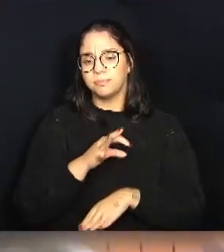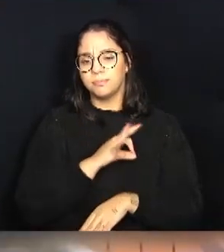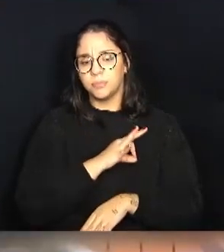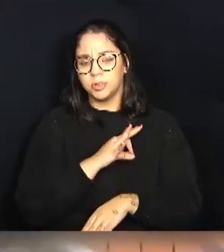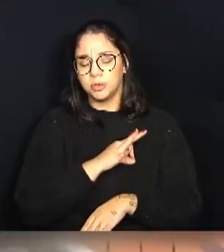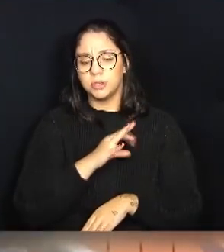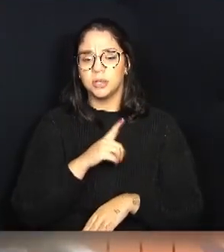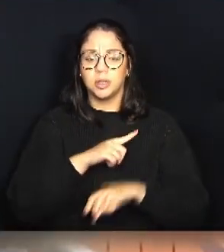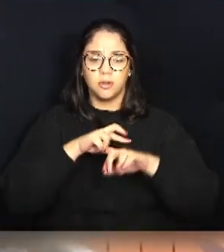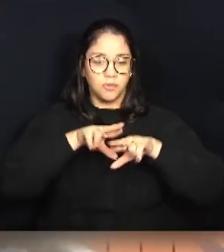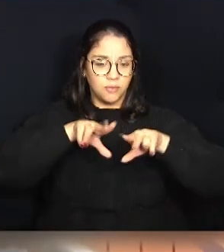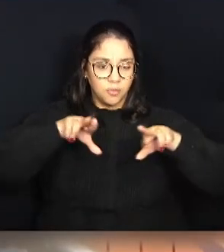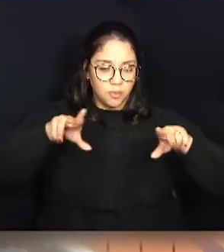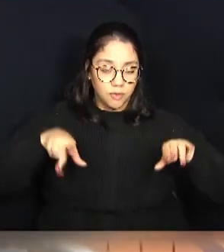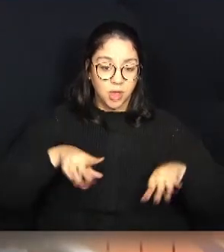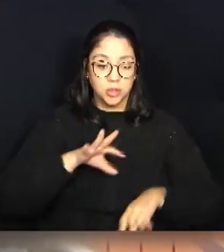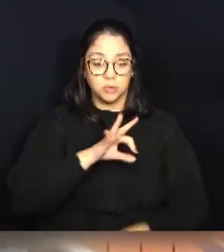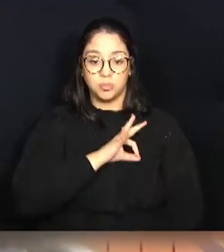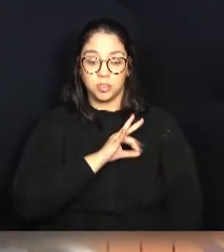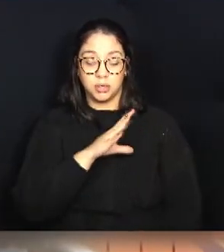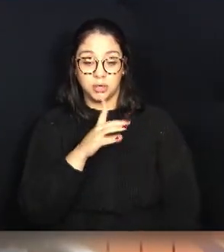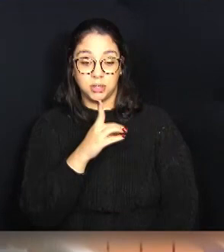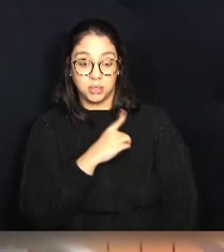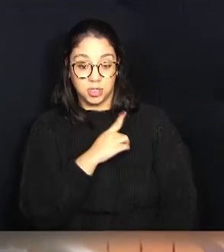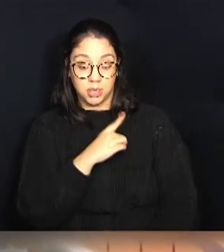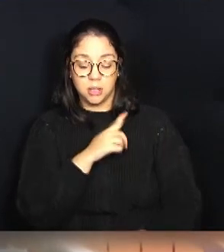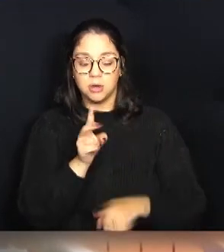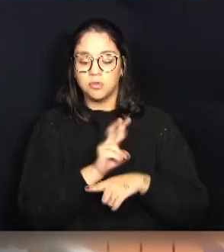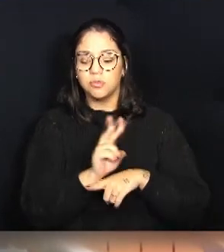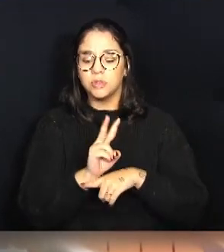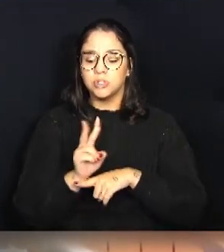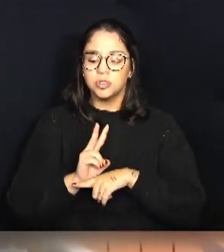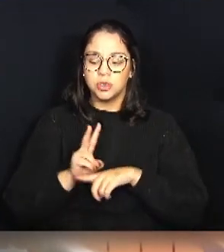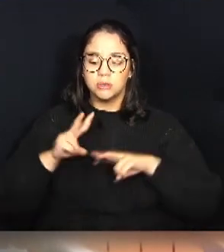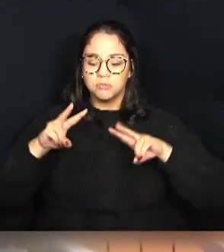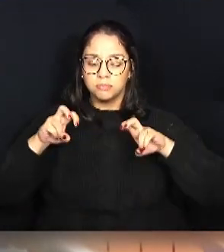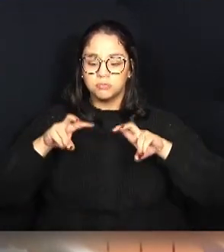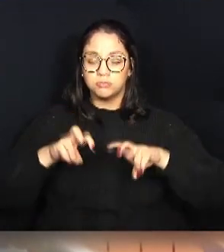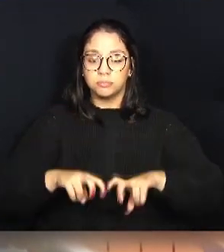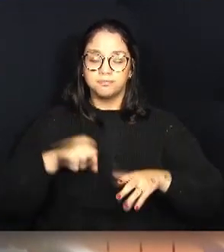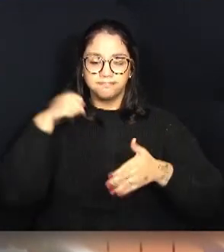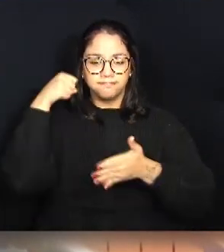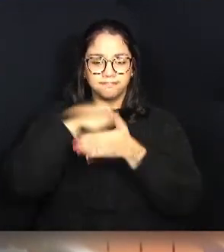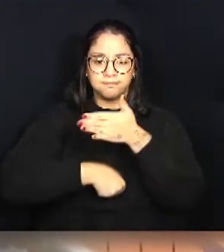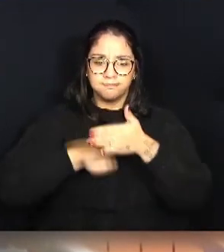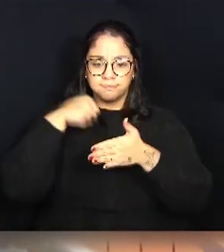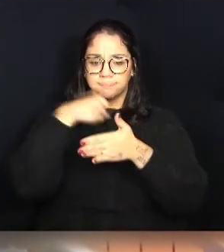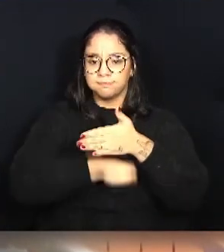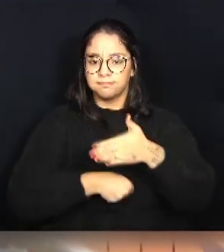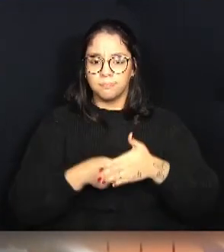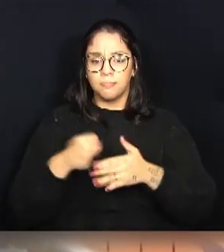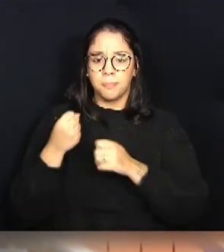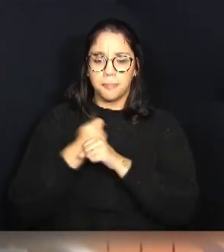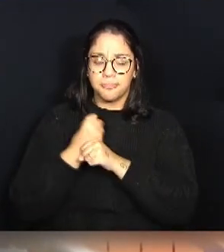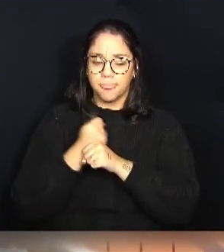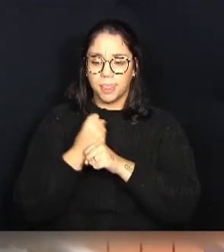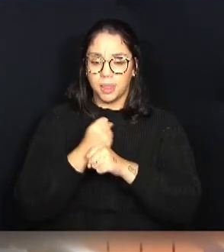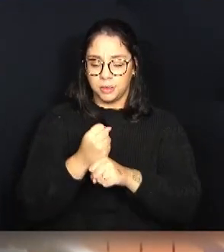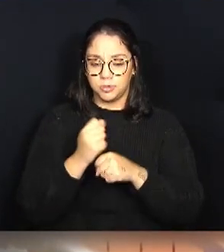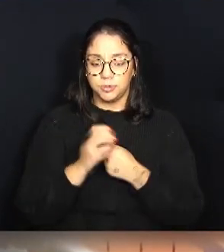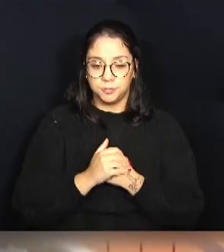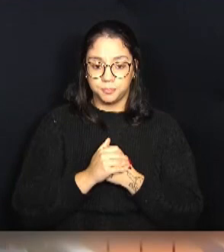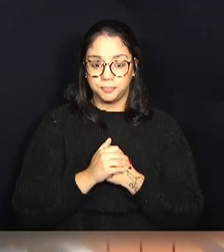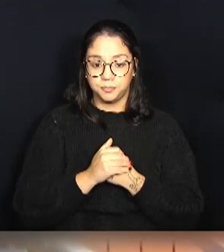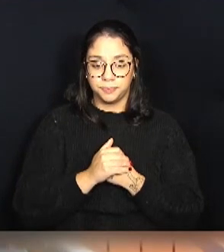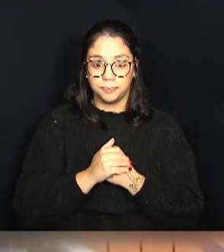Tenho vários policiais aqui, delegados, investigadores, escrivães, que lutaram comigo todos esses anos. Então,